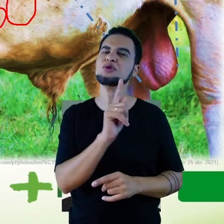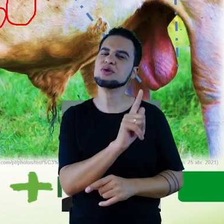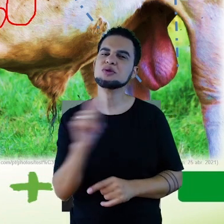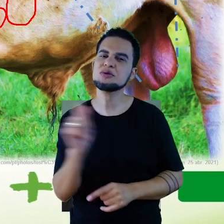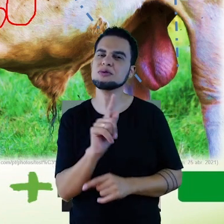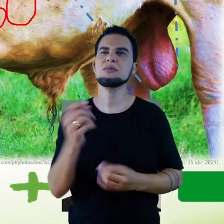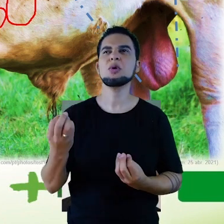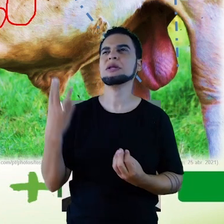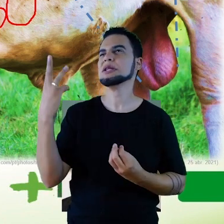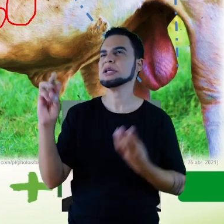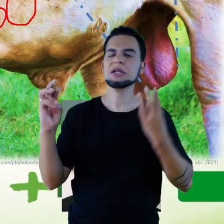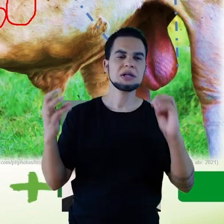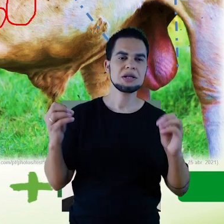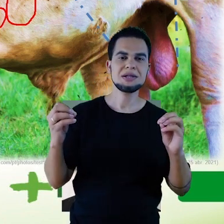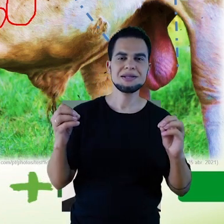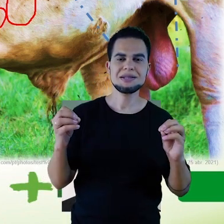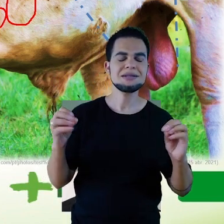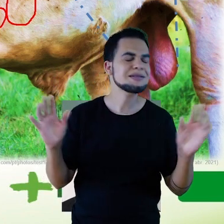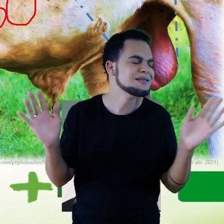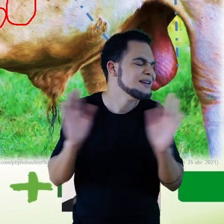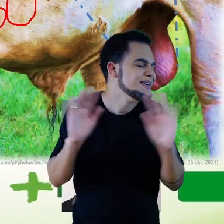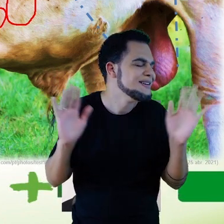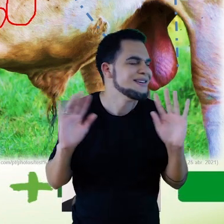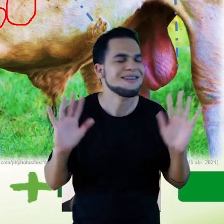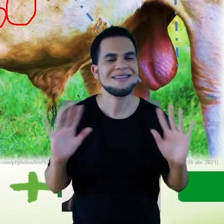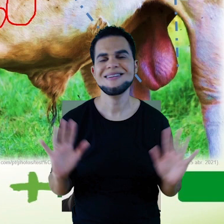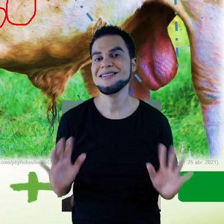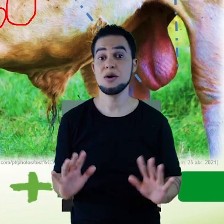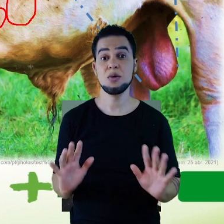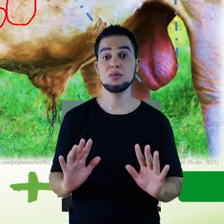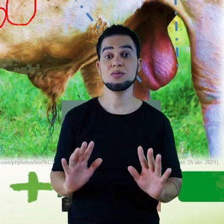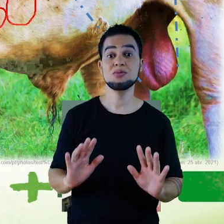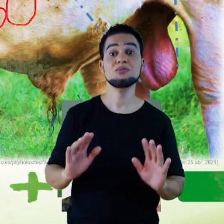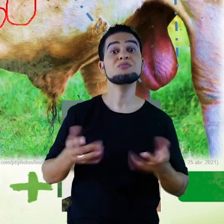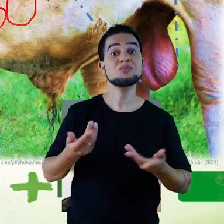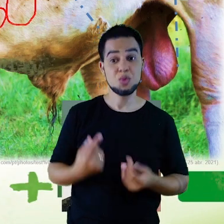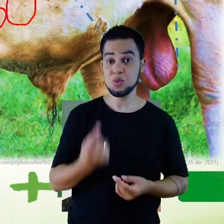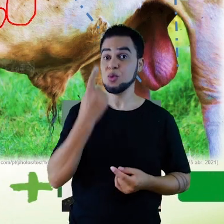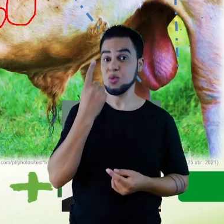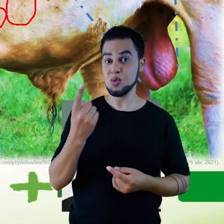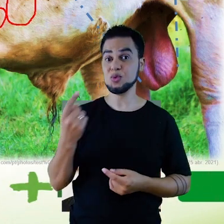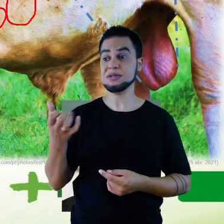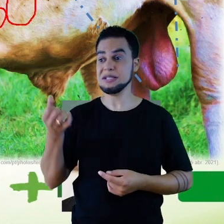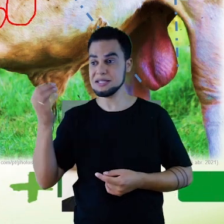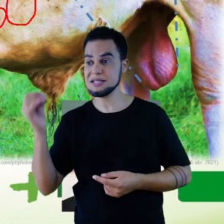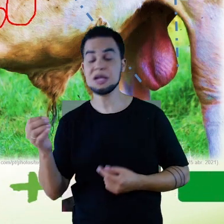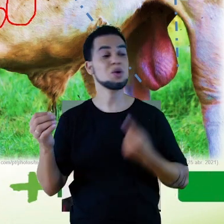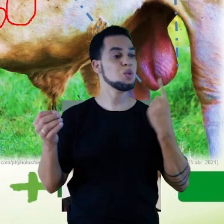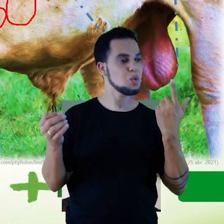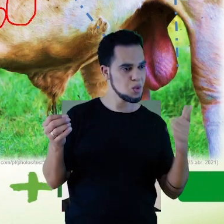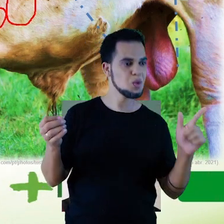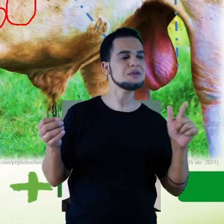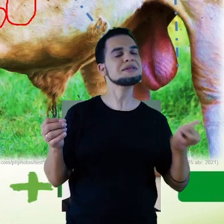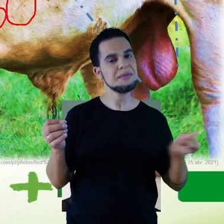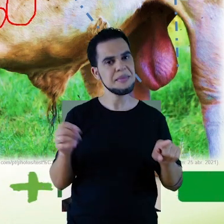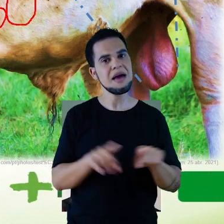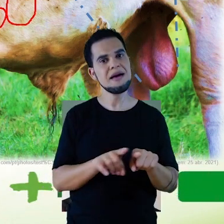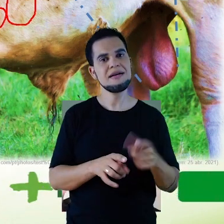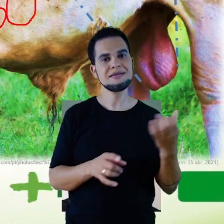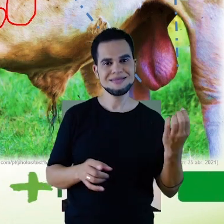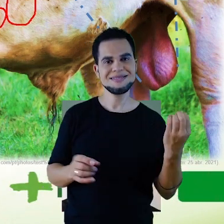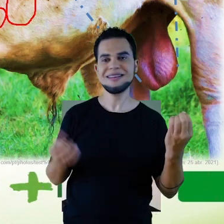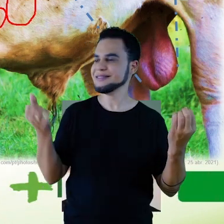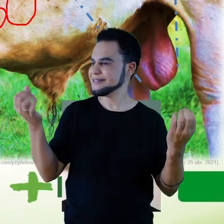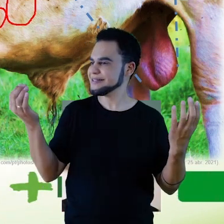30 e 30 cromossomos cada um? Não, gente, um bezerrinho inteiro vai ter 60 cromossomos, o outro bezerrinho gêmeo